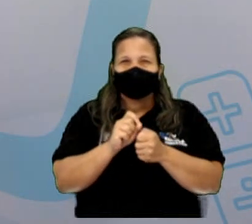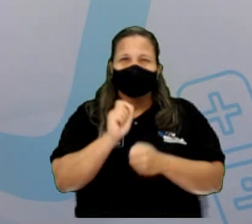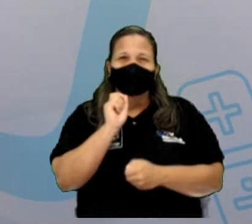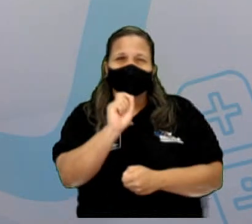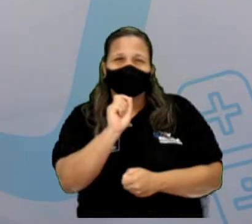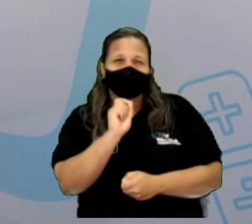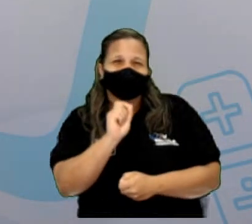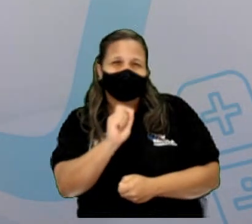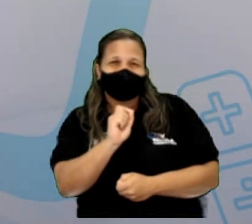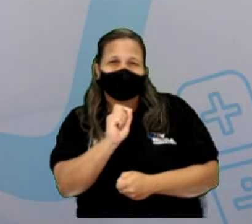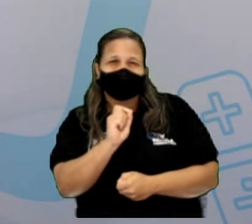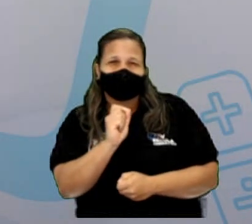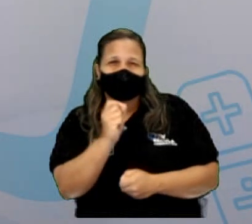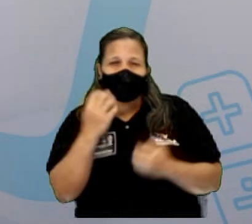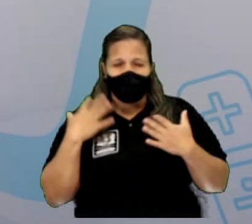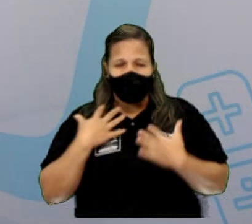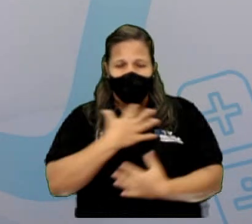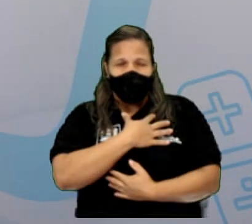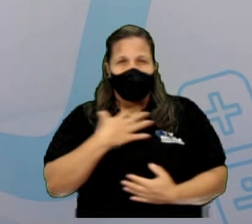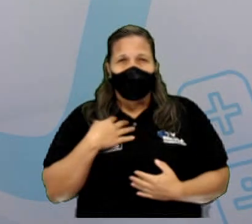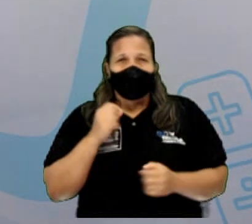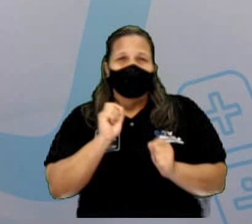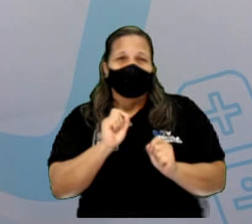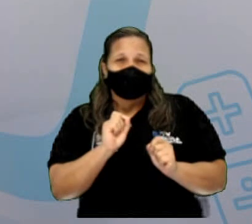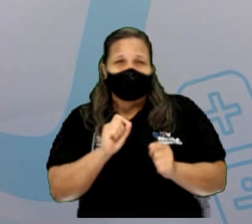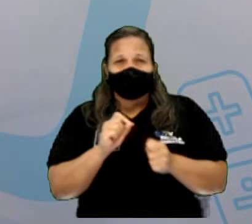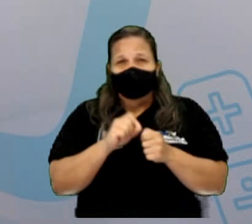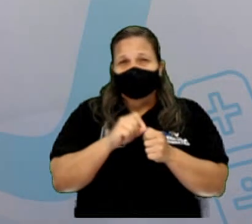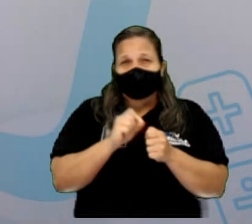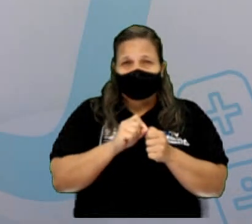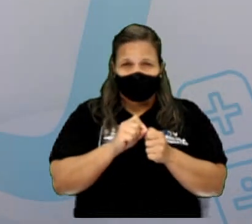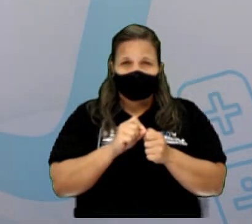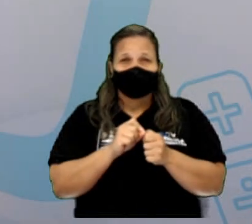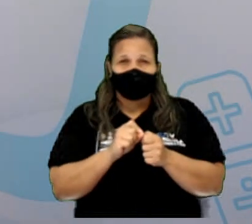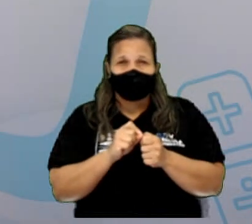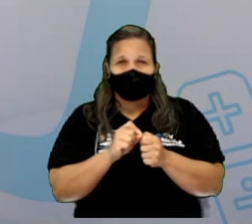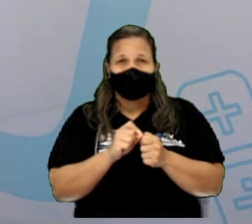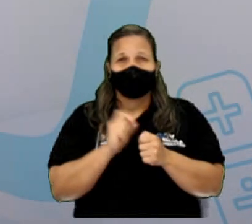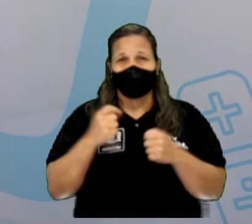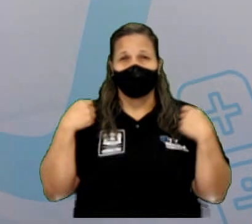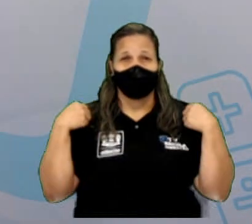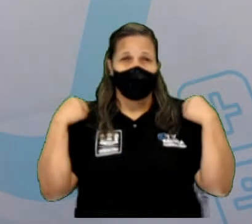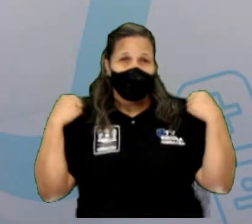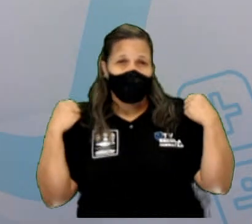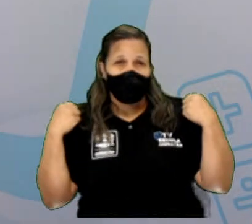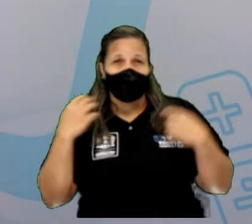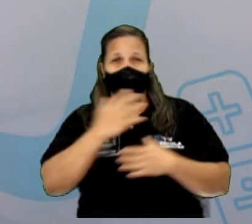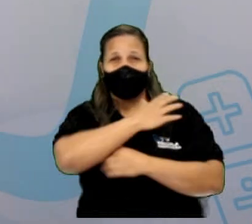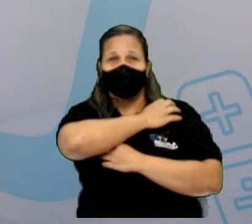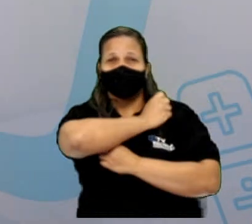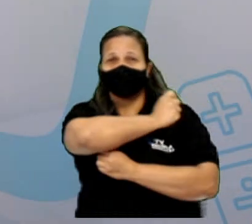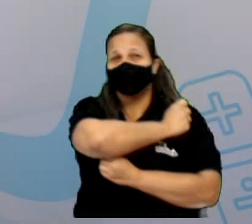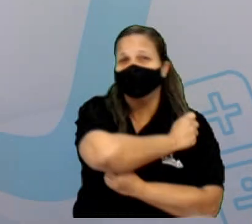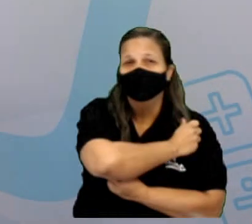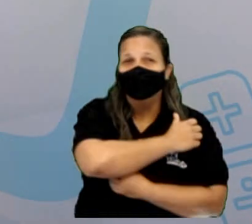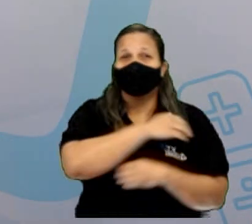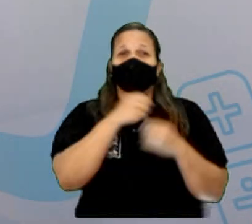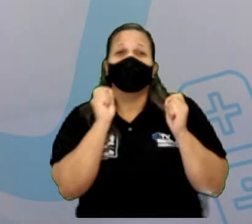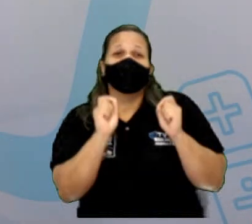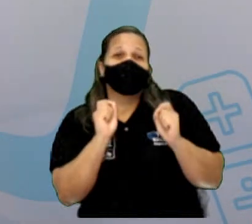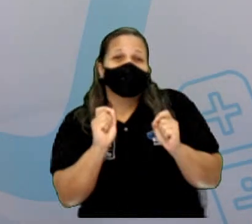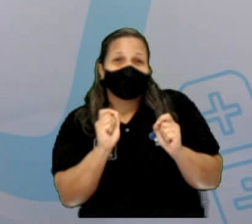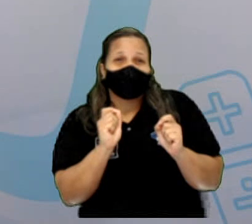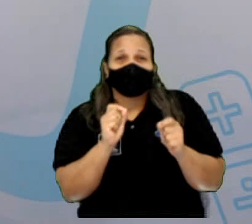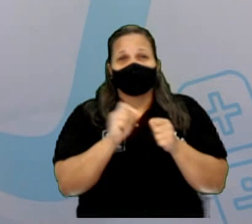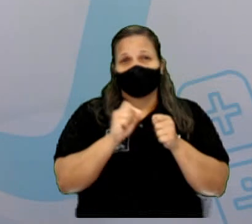uma torção, se eu vou tentar um estrangulamento, se eu vou pegar na manga, se eu vou pegar na lapela, se eu vou tentar inverter a posição, fazer uma